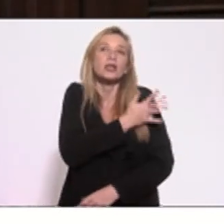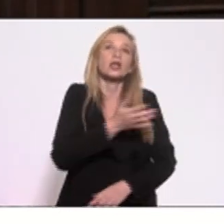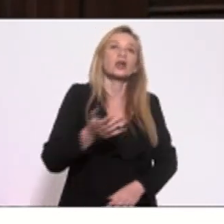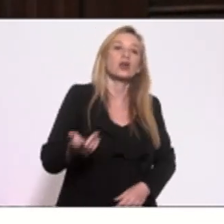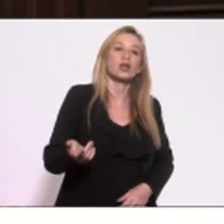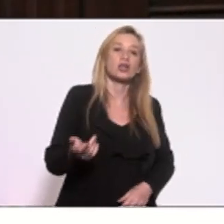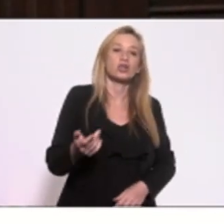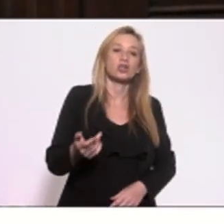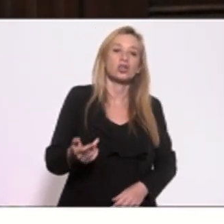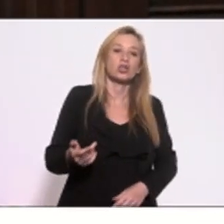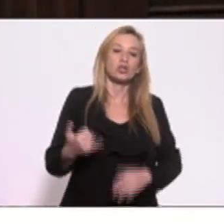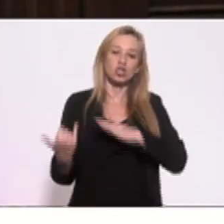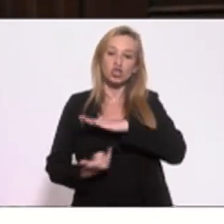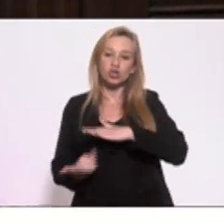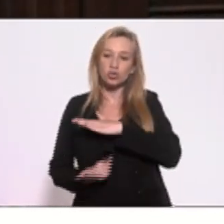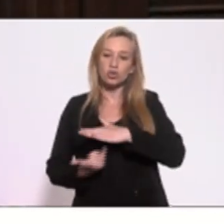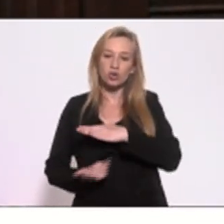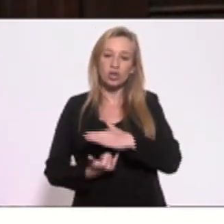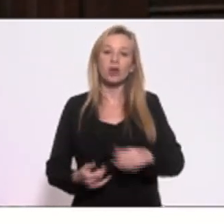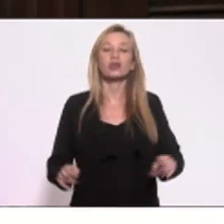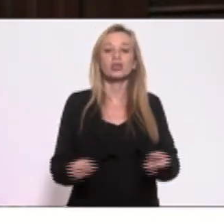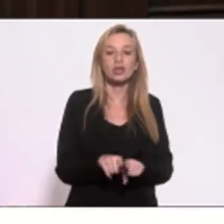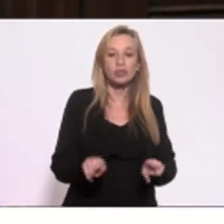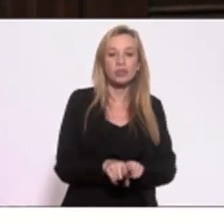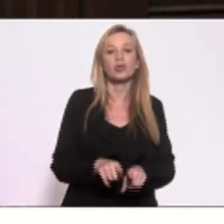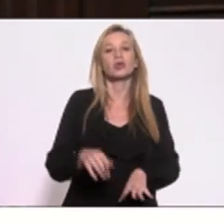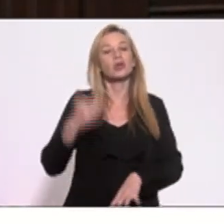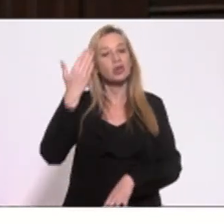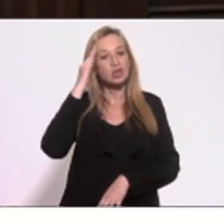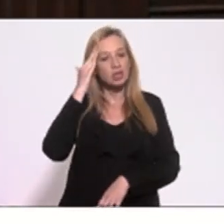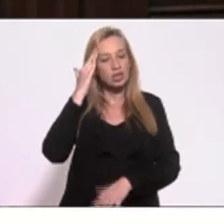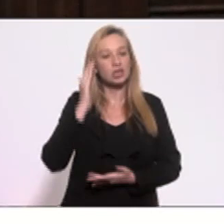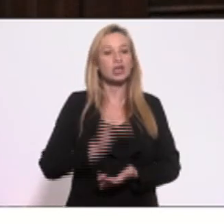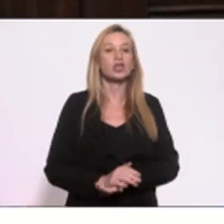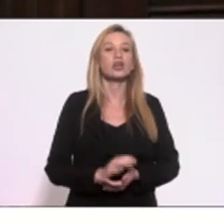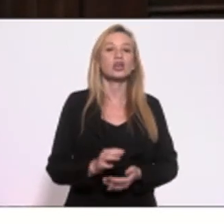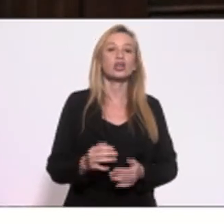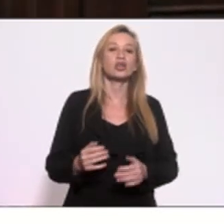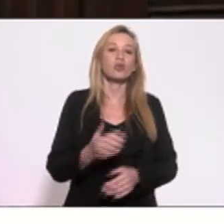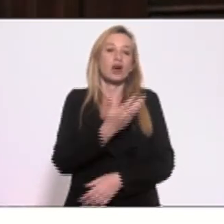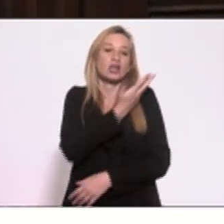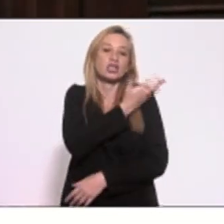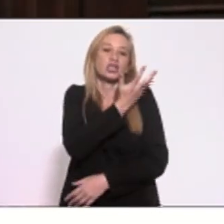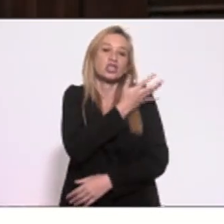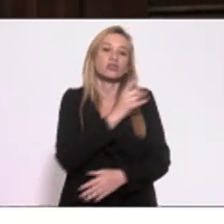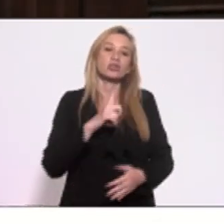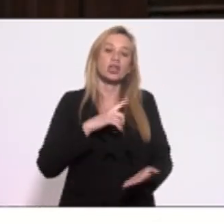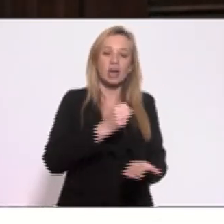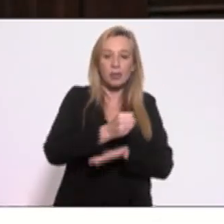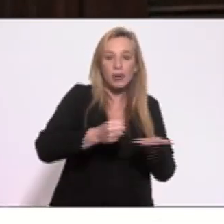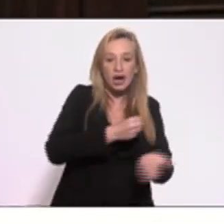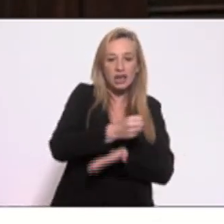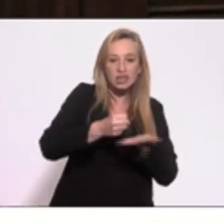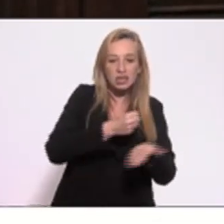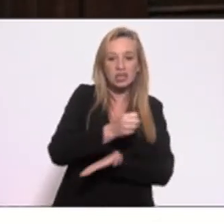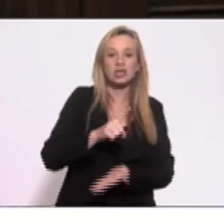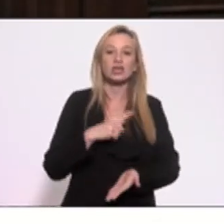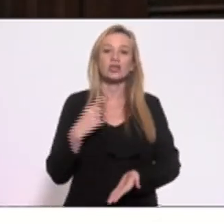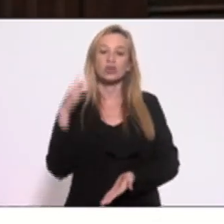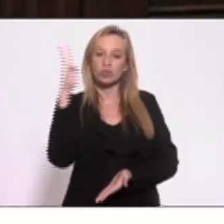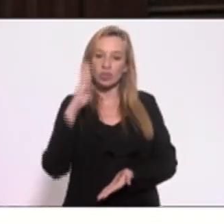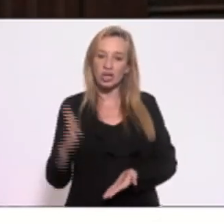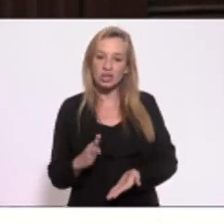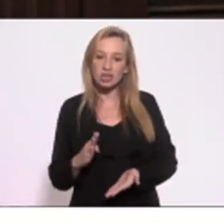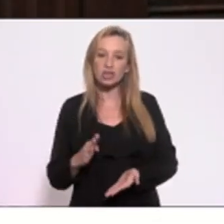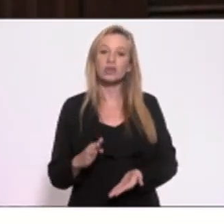racismo institucional, temos que compreender que o racismo tem uma base estrutural no nosso país